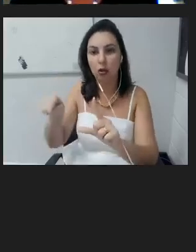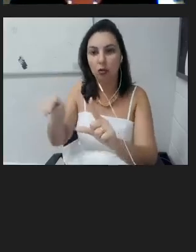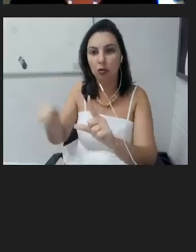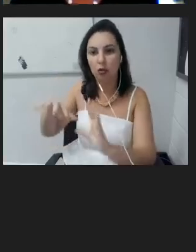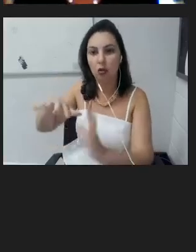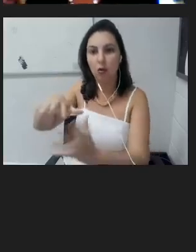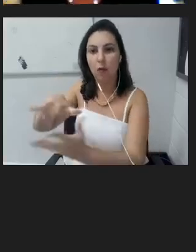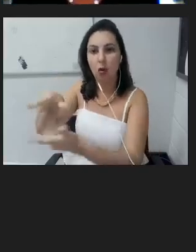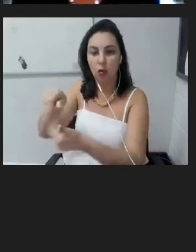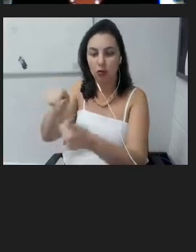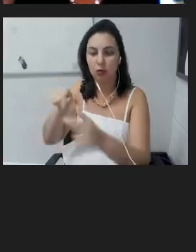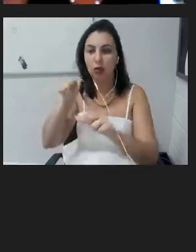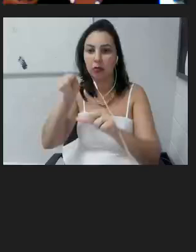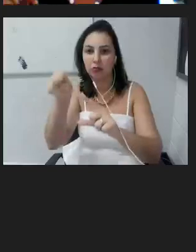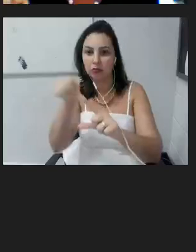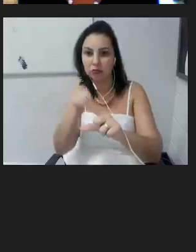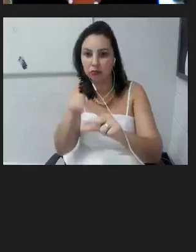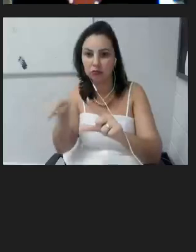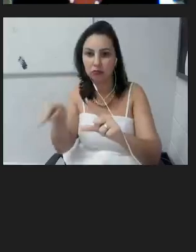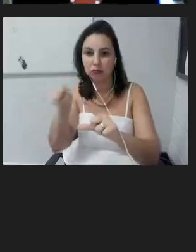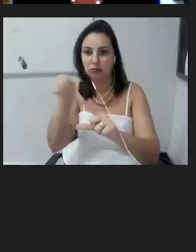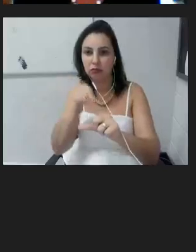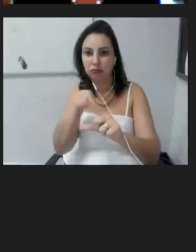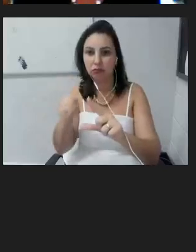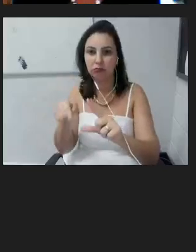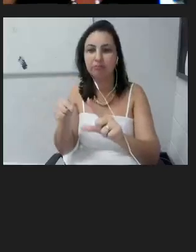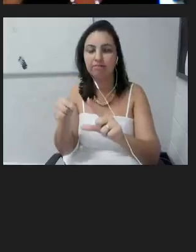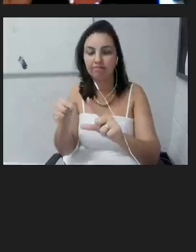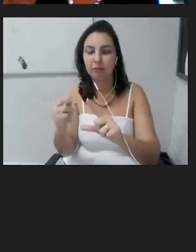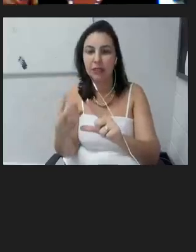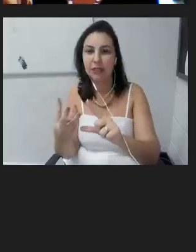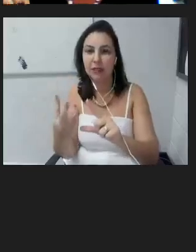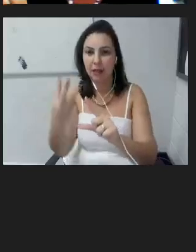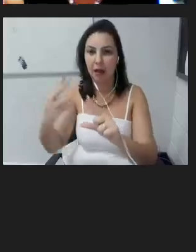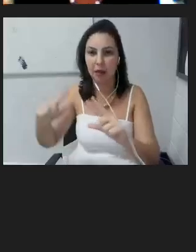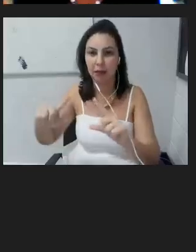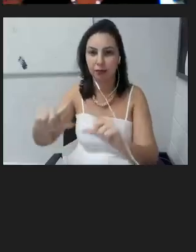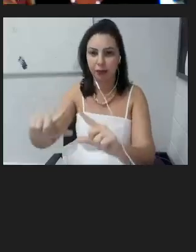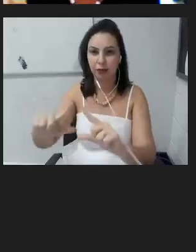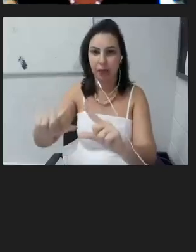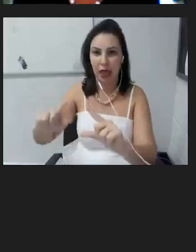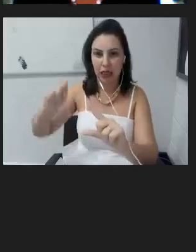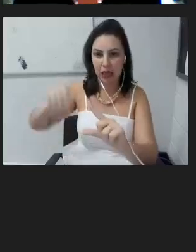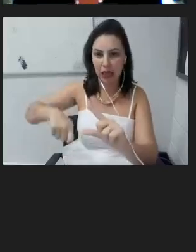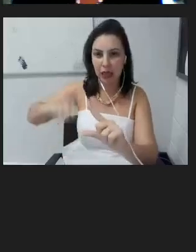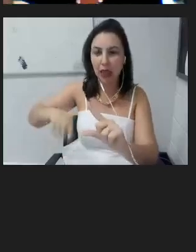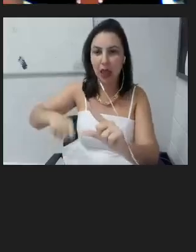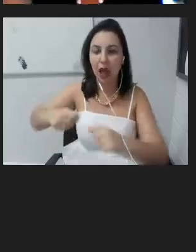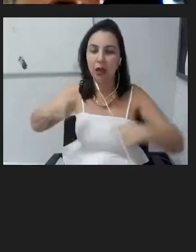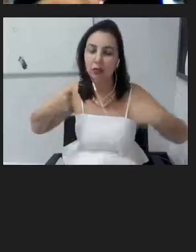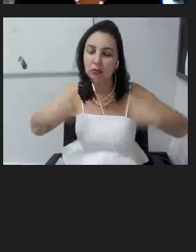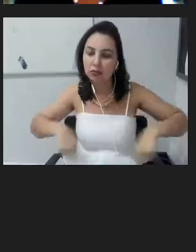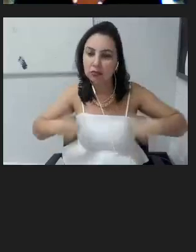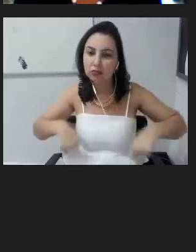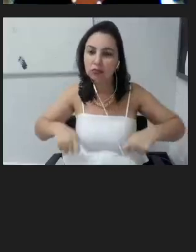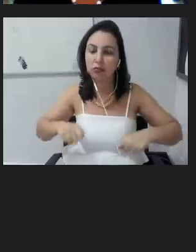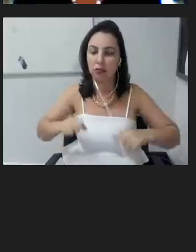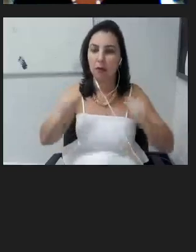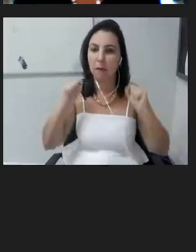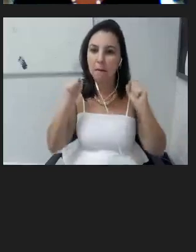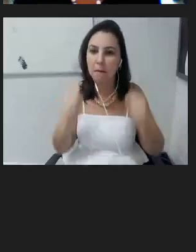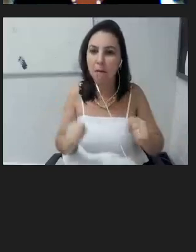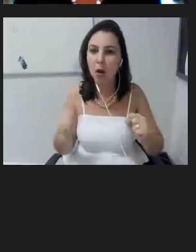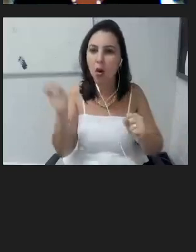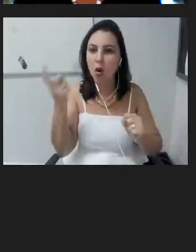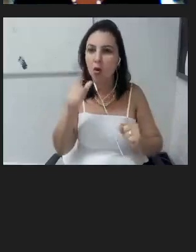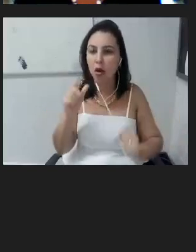mundo. E é nessa tríade de possibilidade e necessidade que se